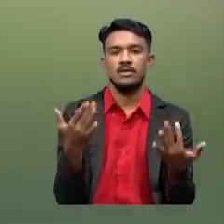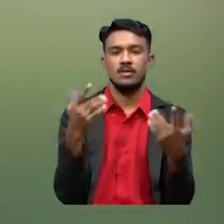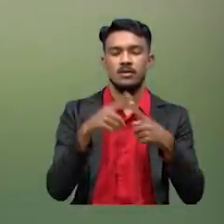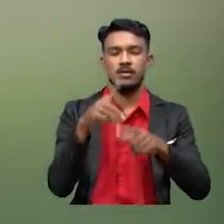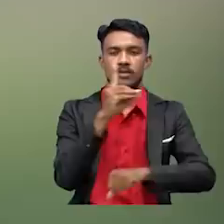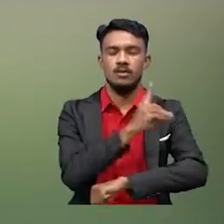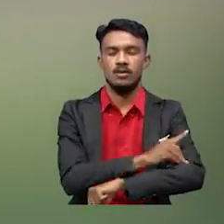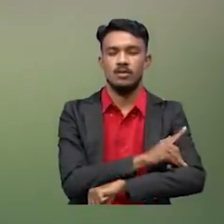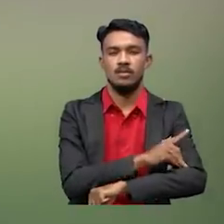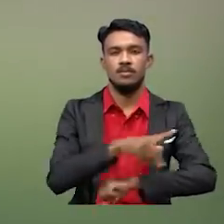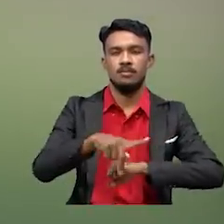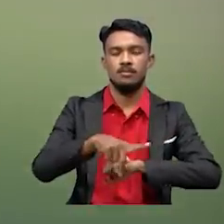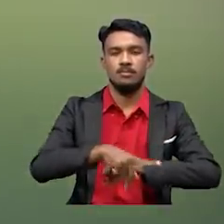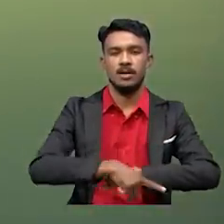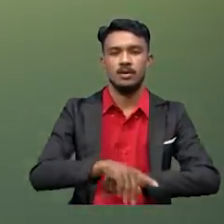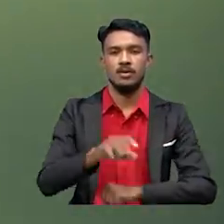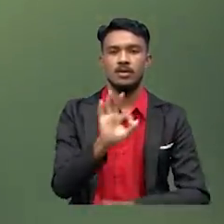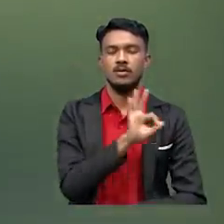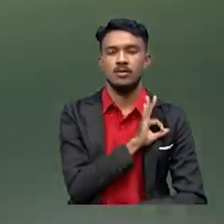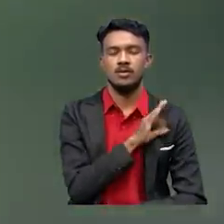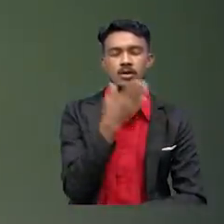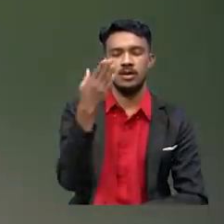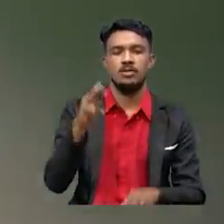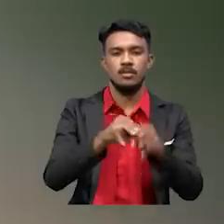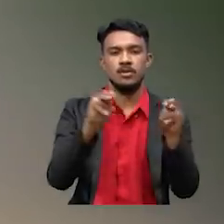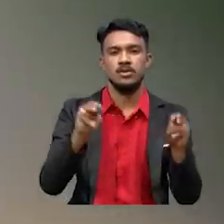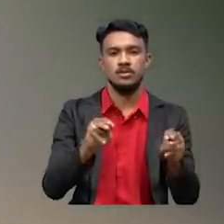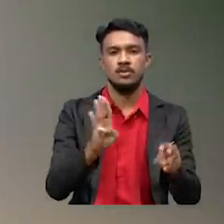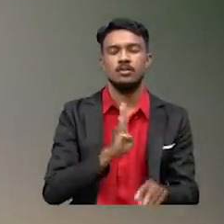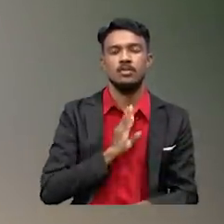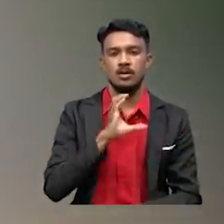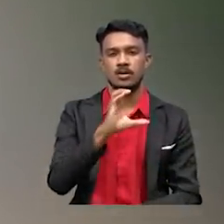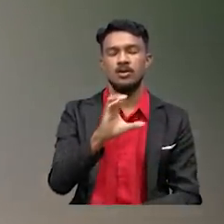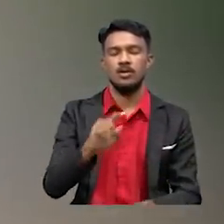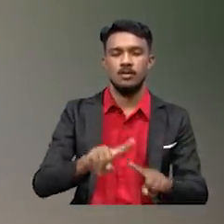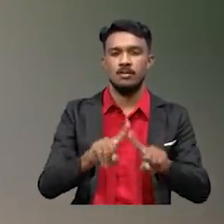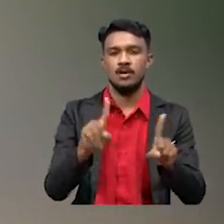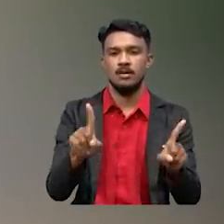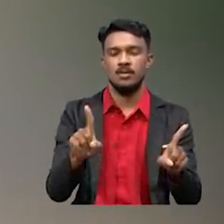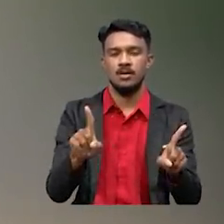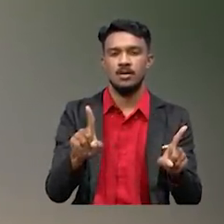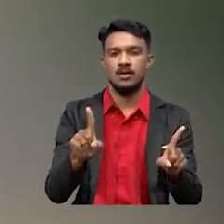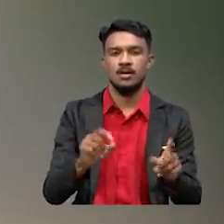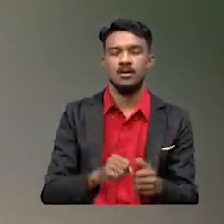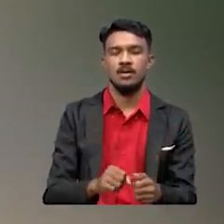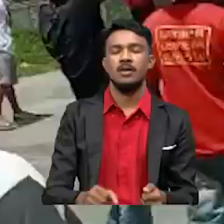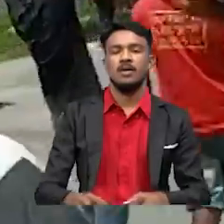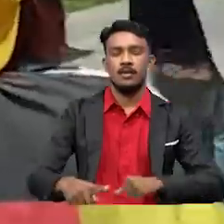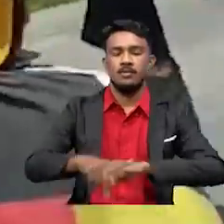né partido contra nini e boko vila ah boko vila mai be como partido